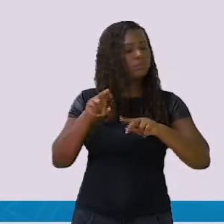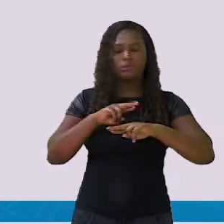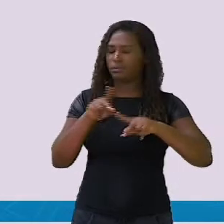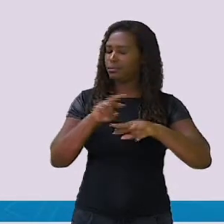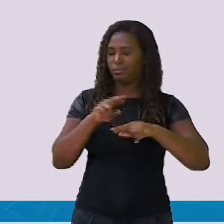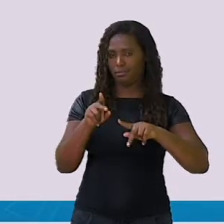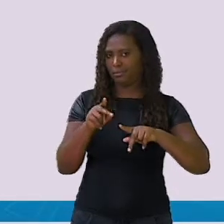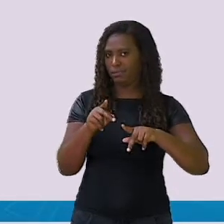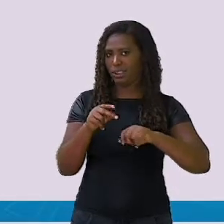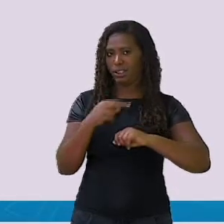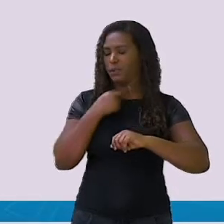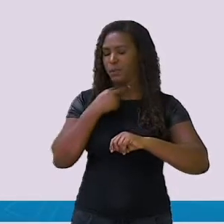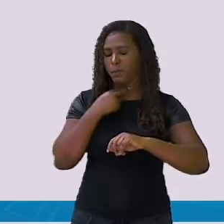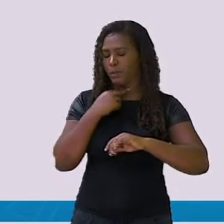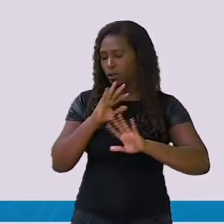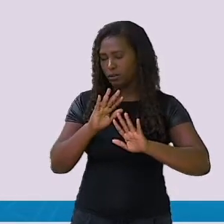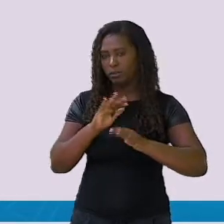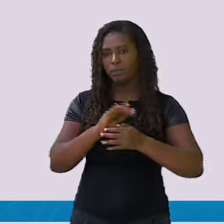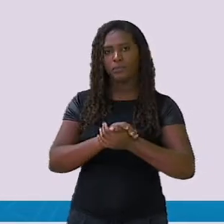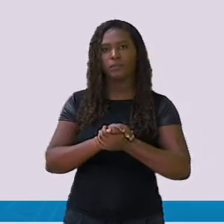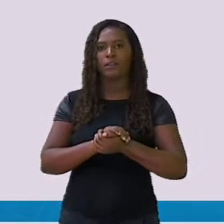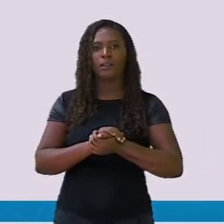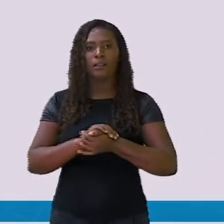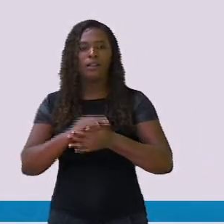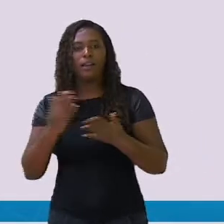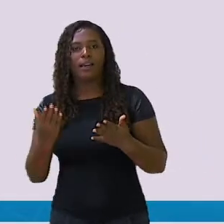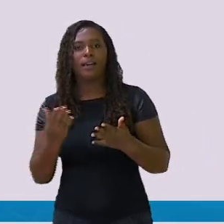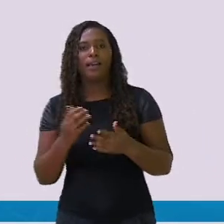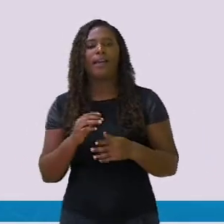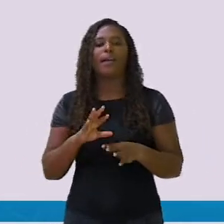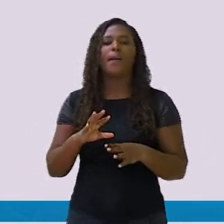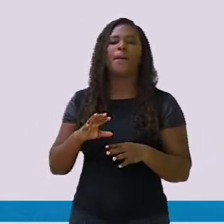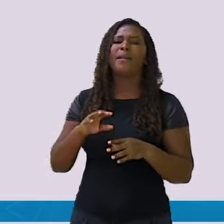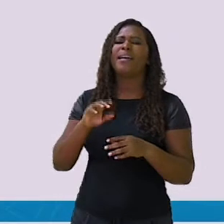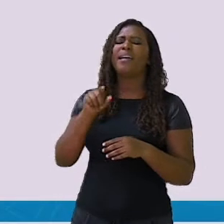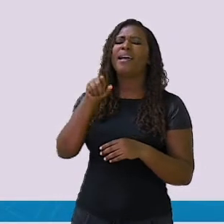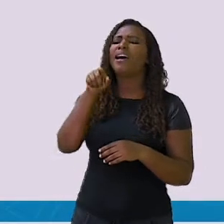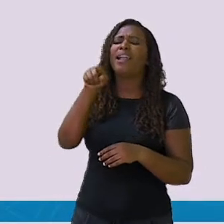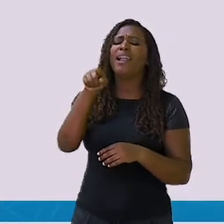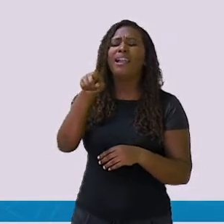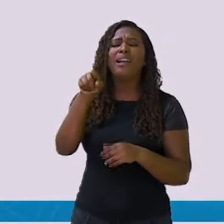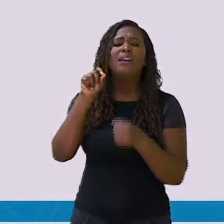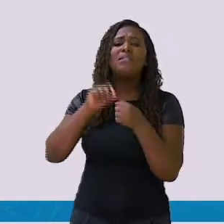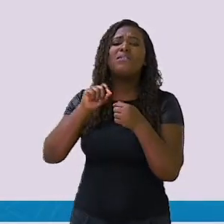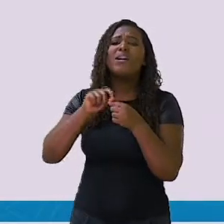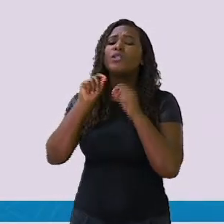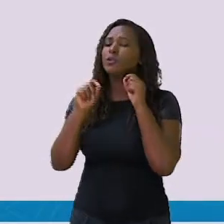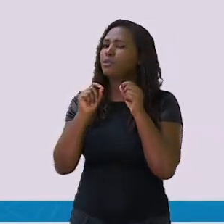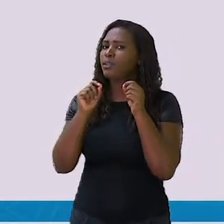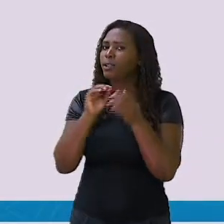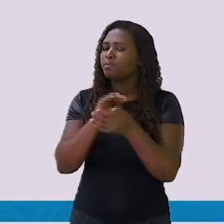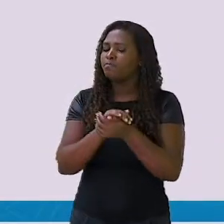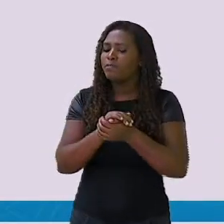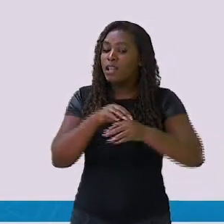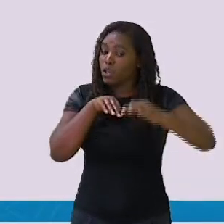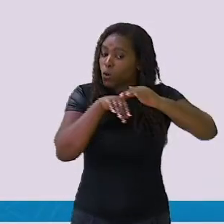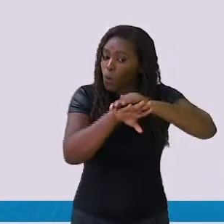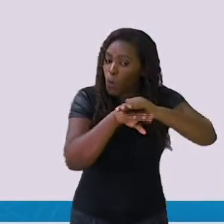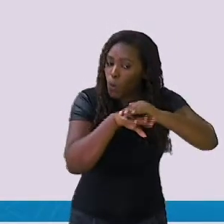aquilo. Olha o que eles fazem, eles conservam, investigam,